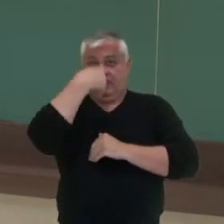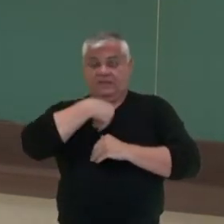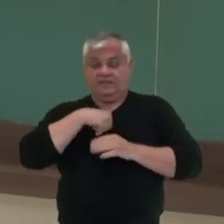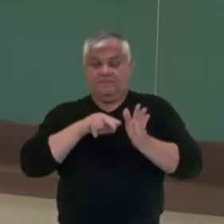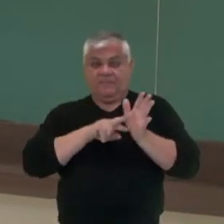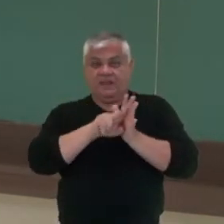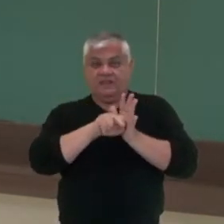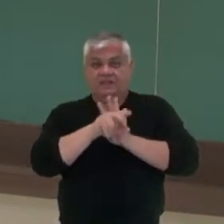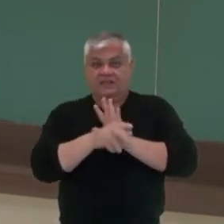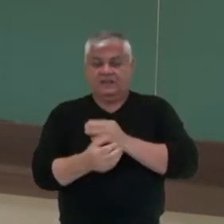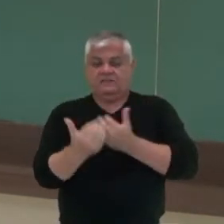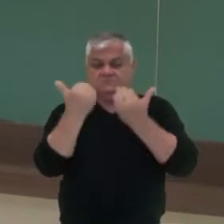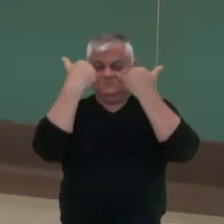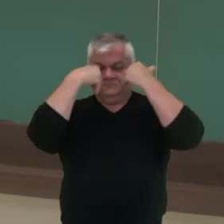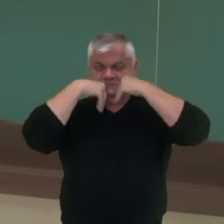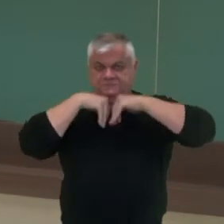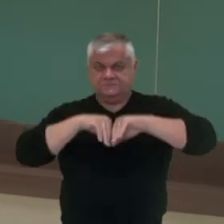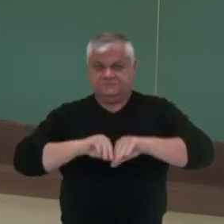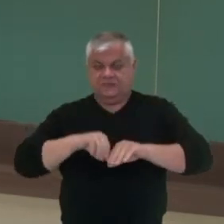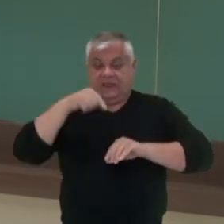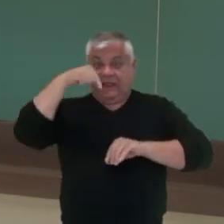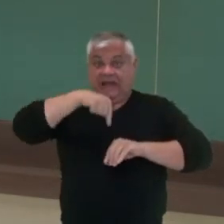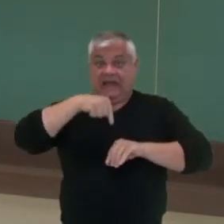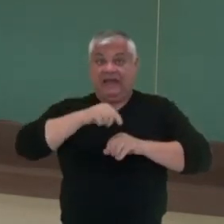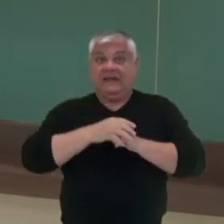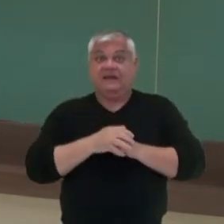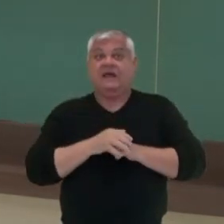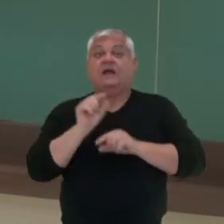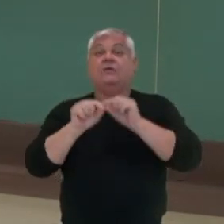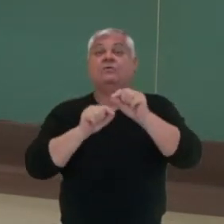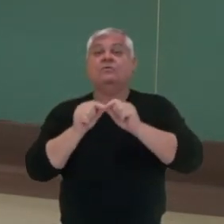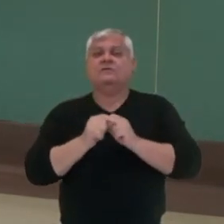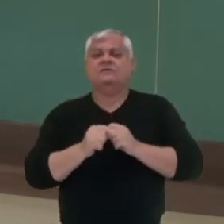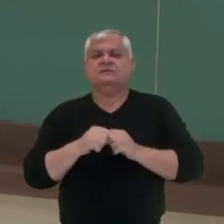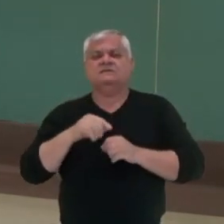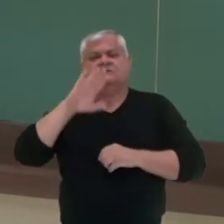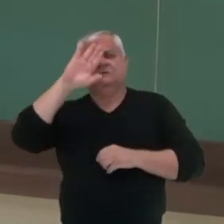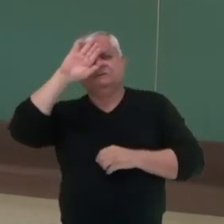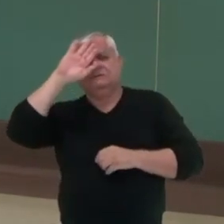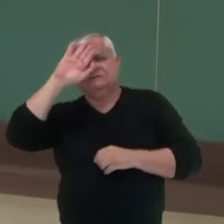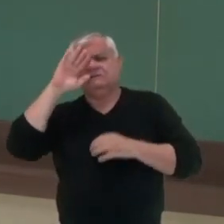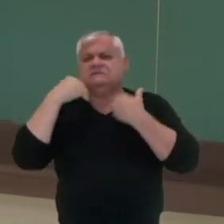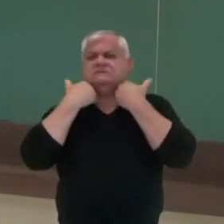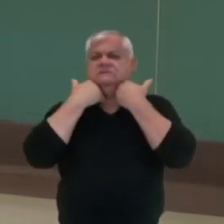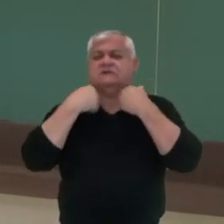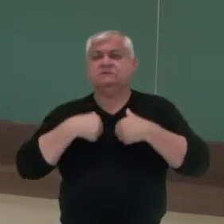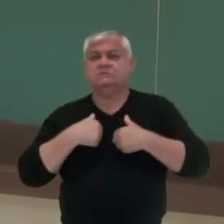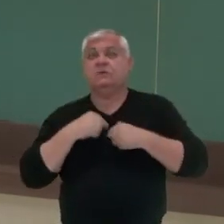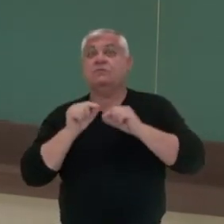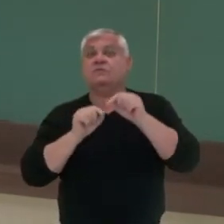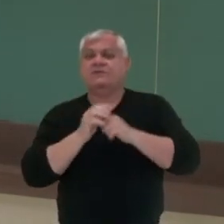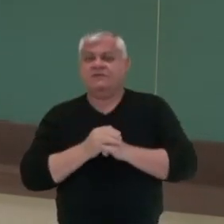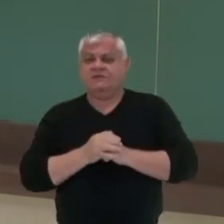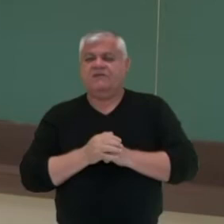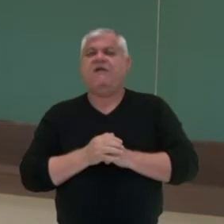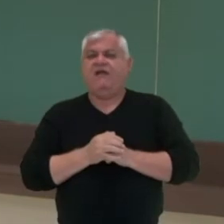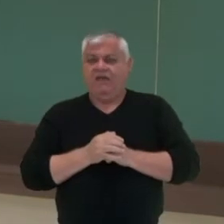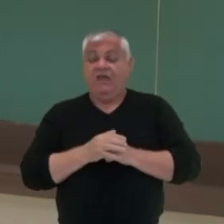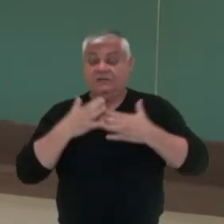dentro do nosso corpo, esse agente ele vai causar um sintoma, vai liberar toxinas e não vai fazer bem. Então, o nosso